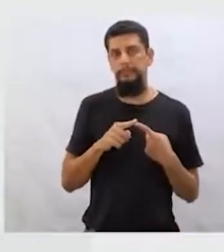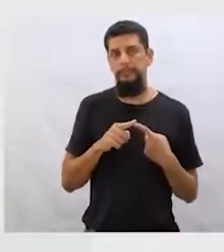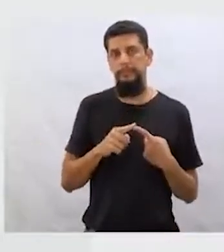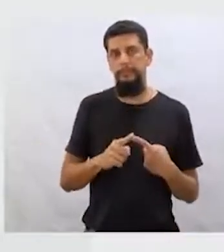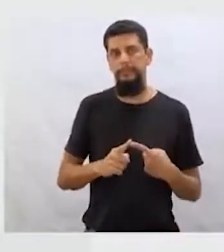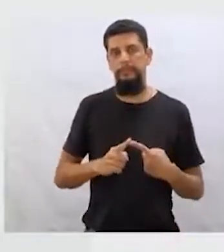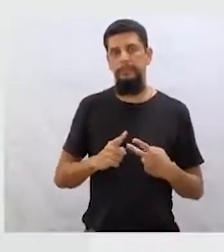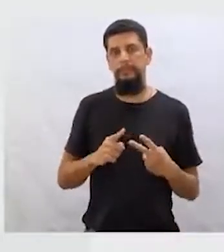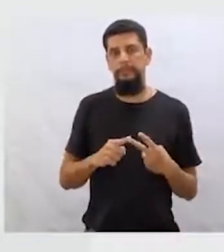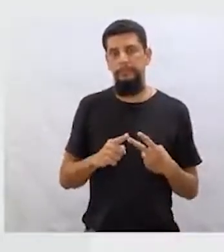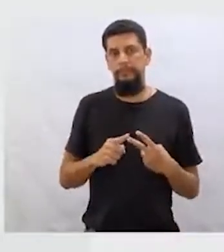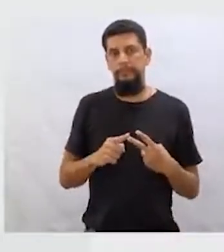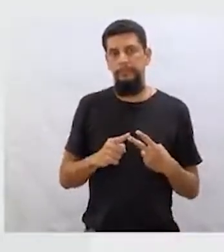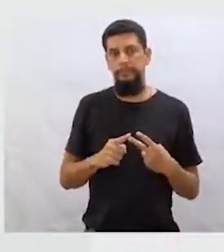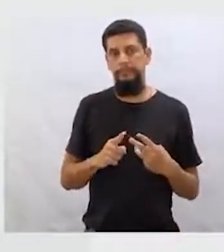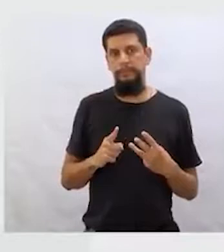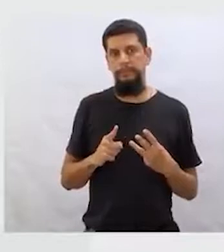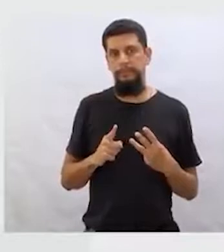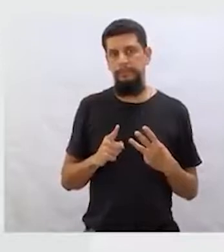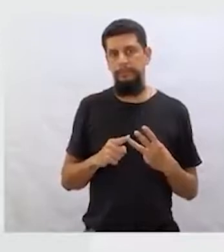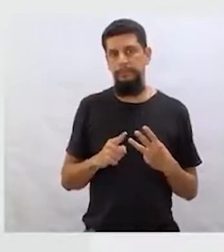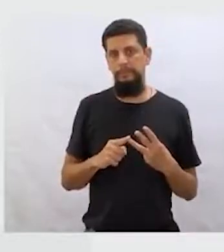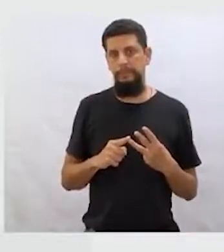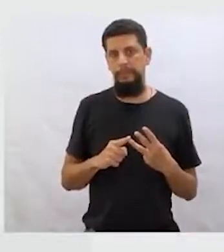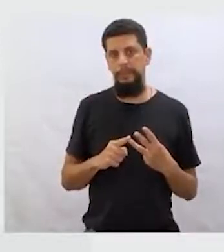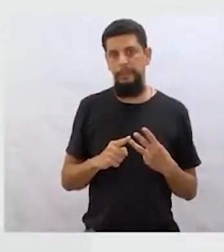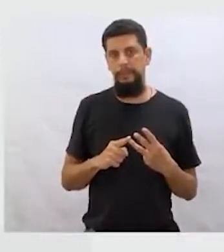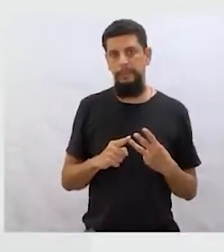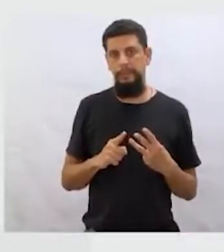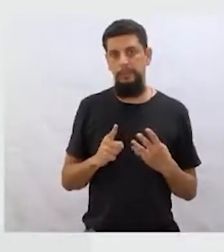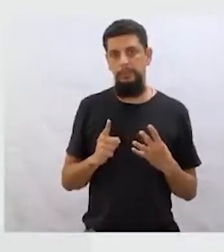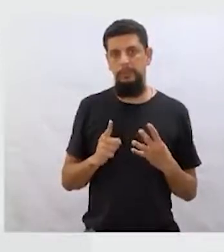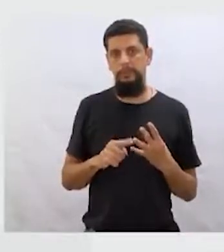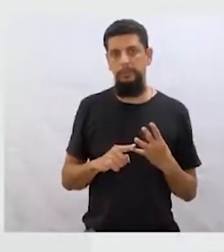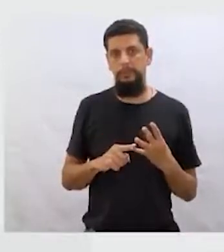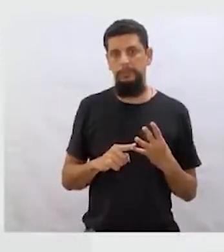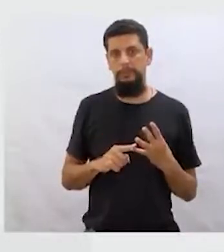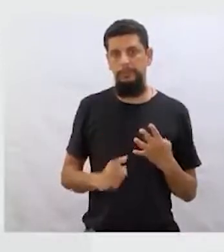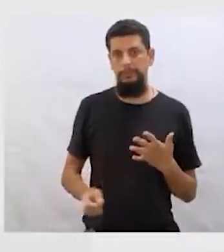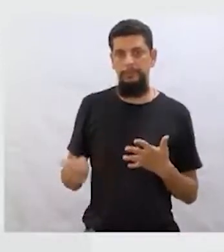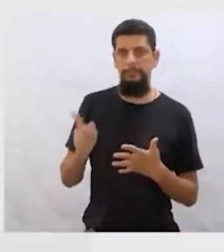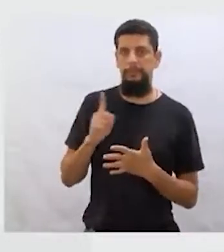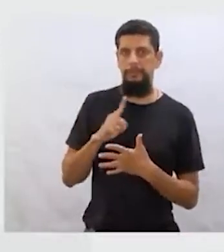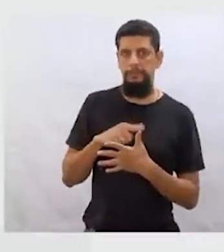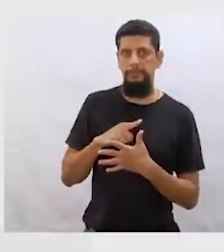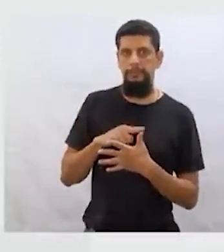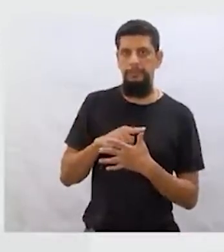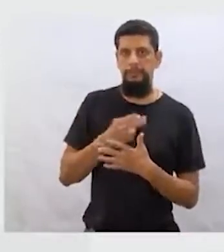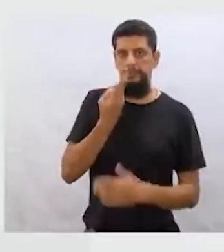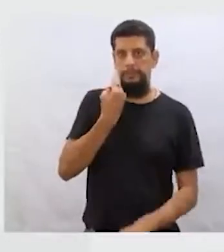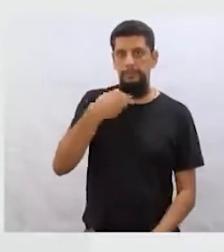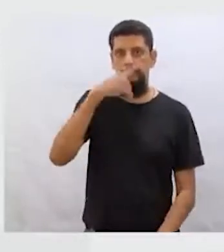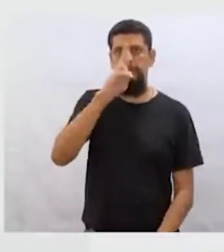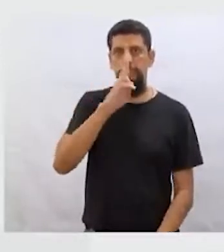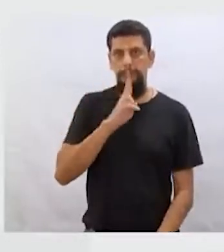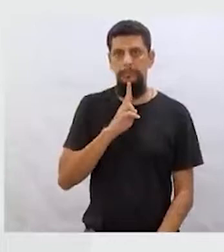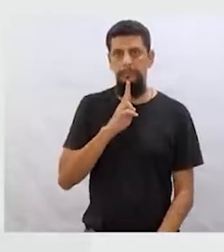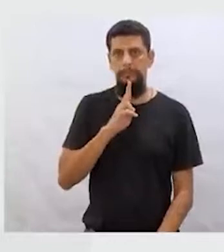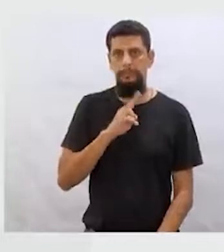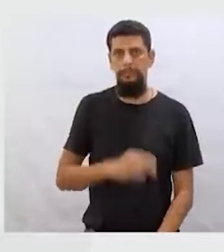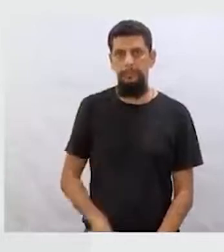1, 2, 3, 4,